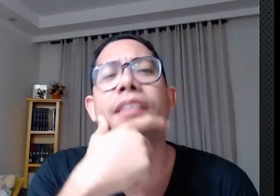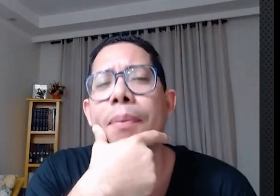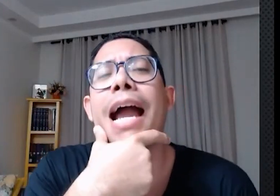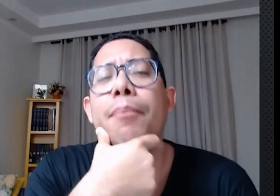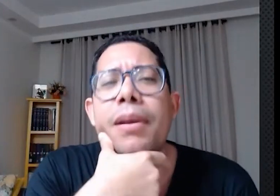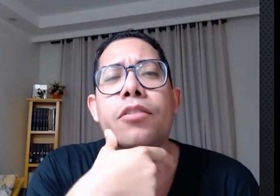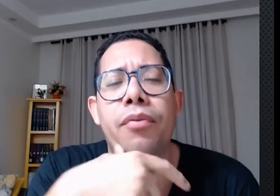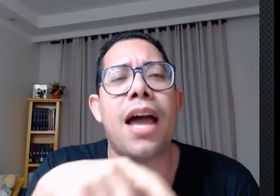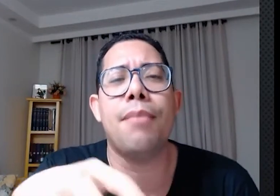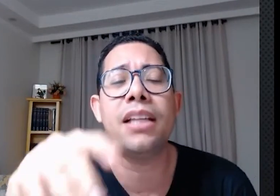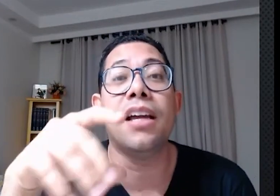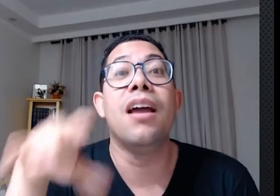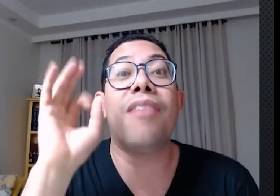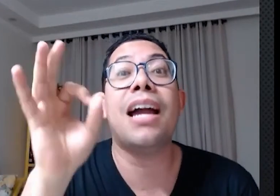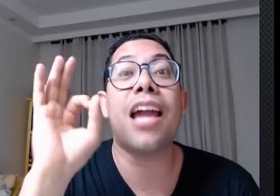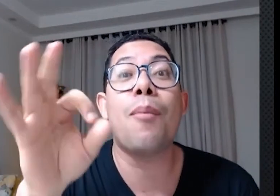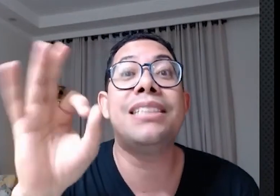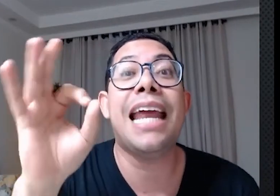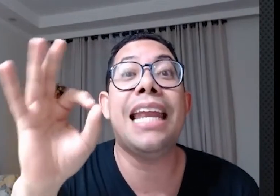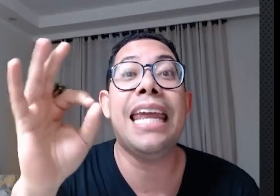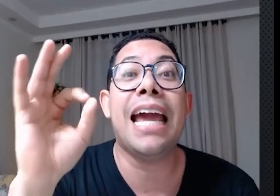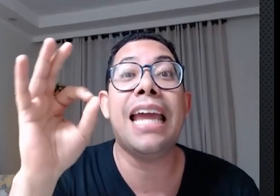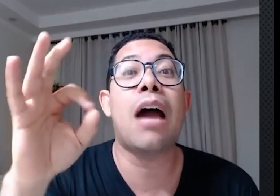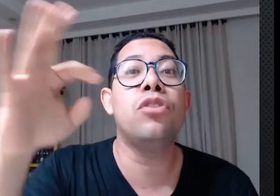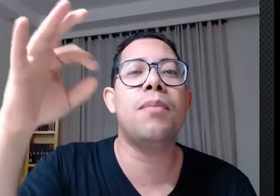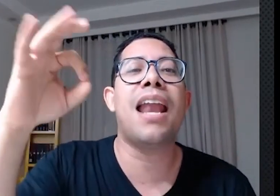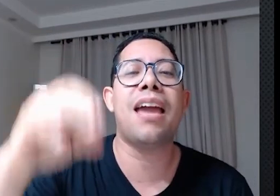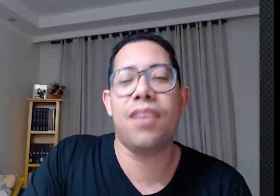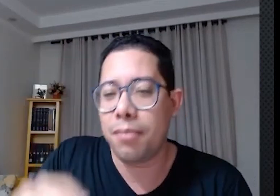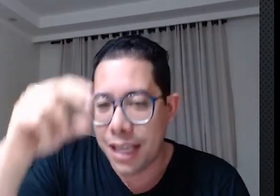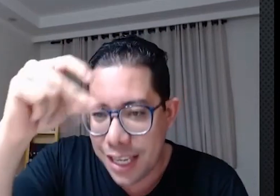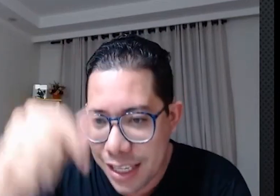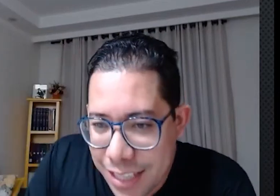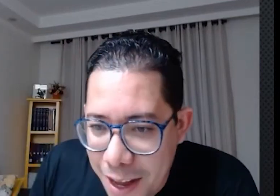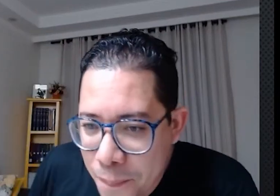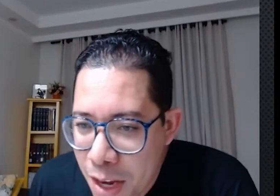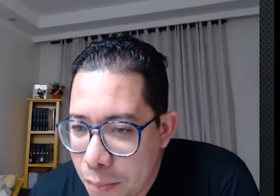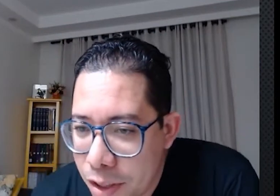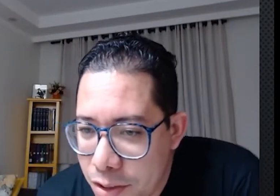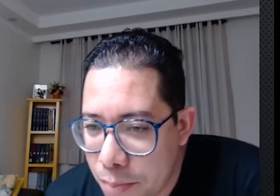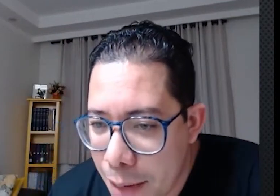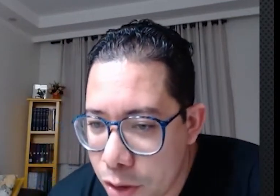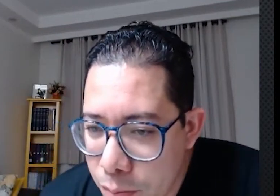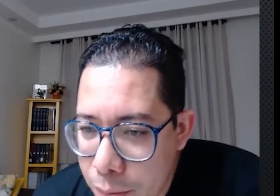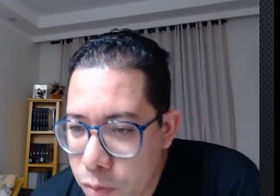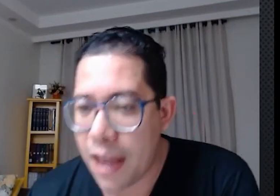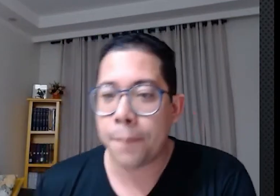respondeu que você vai pegar a Bíblia, a sua ferramenta, vai ganhar uma estrelinha, hein, na última live, hein, beleza? Muito